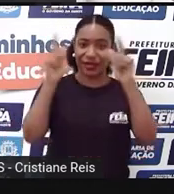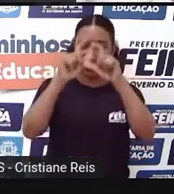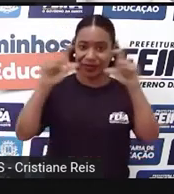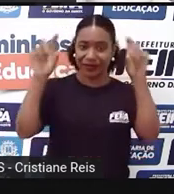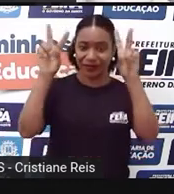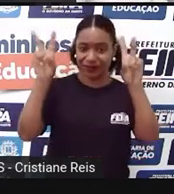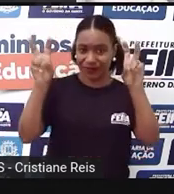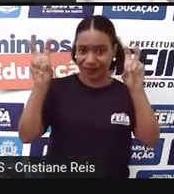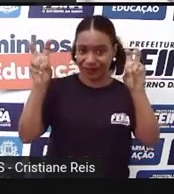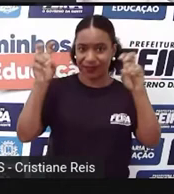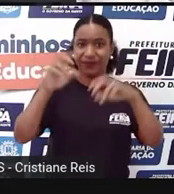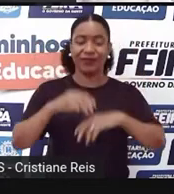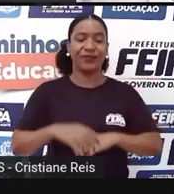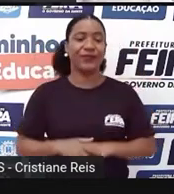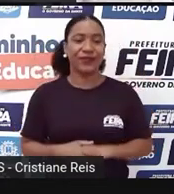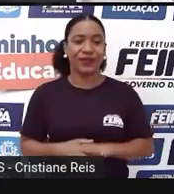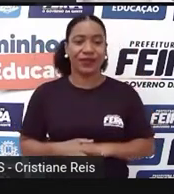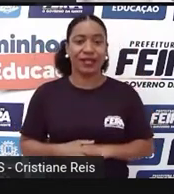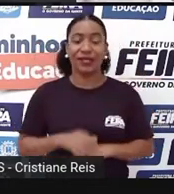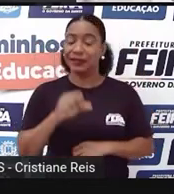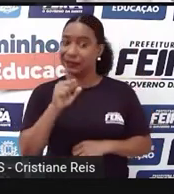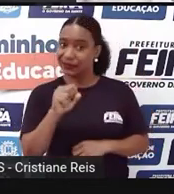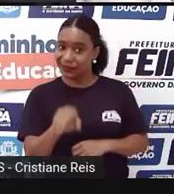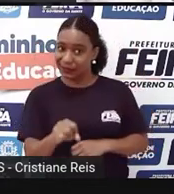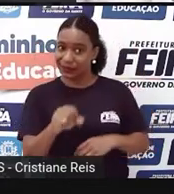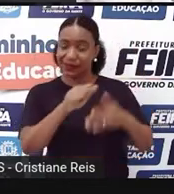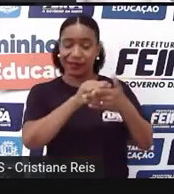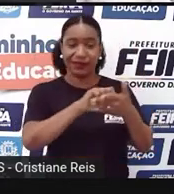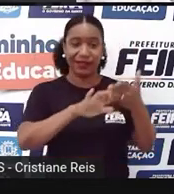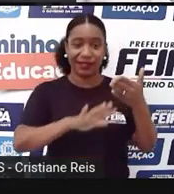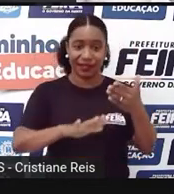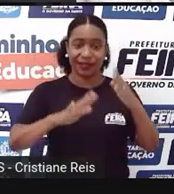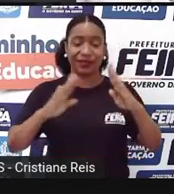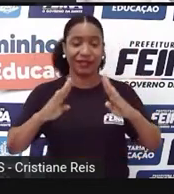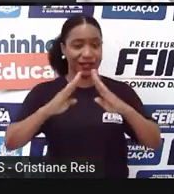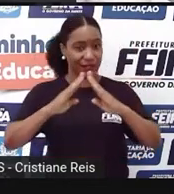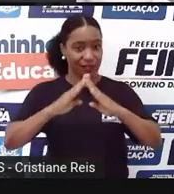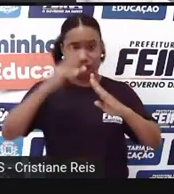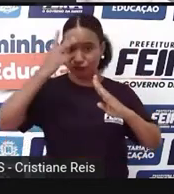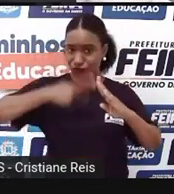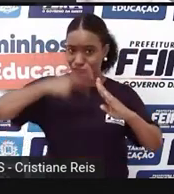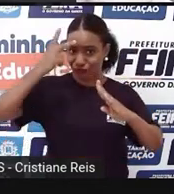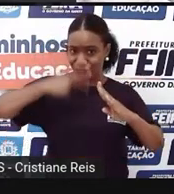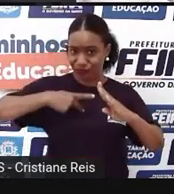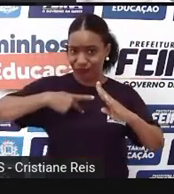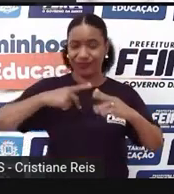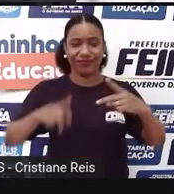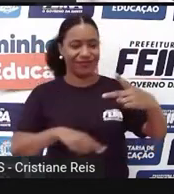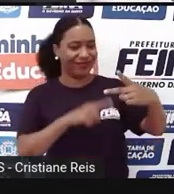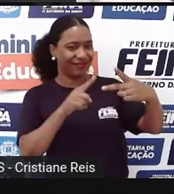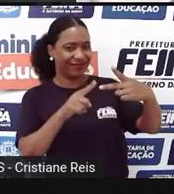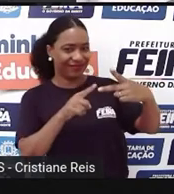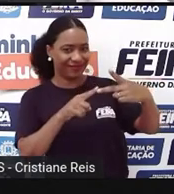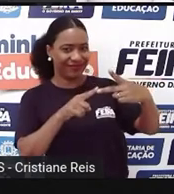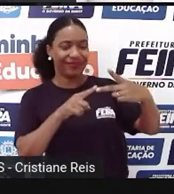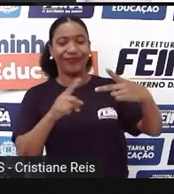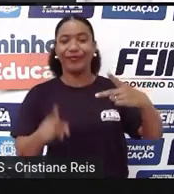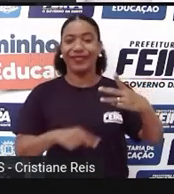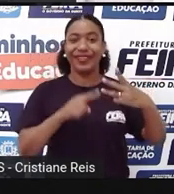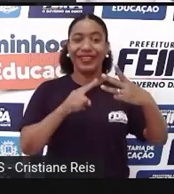Eccles e Saibas. Se a atividade for de casa, Homework. E aquelas doubts,